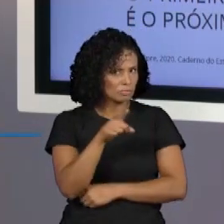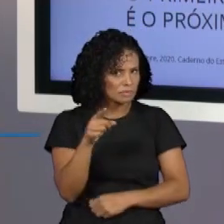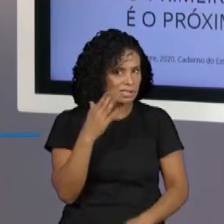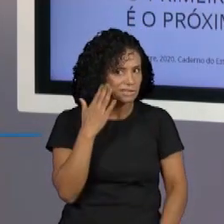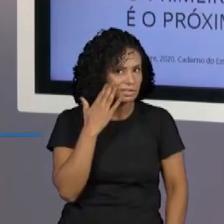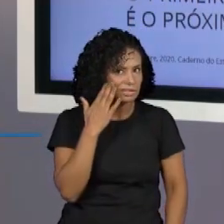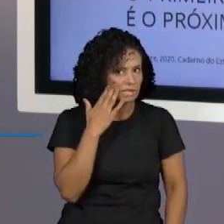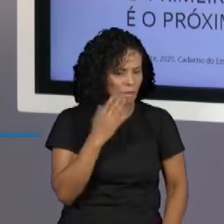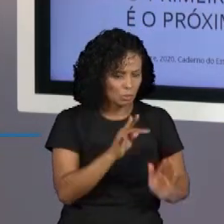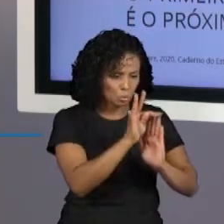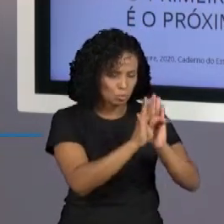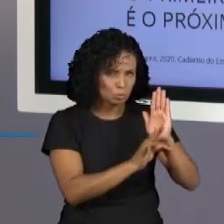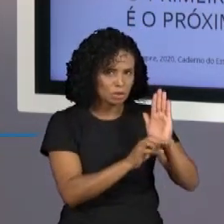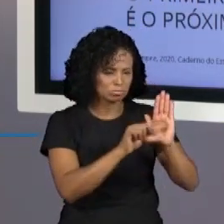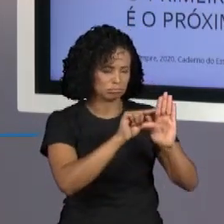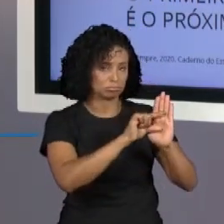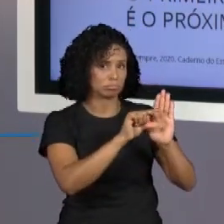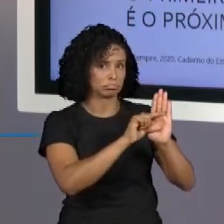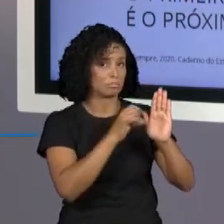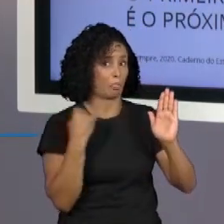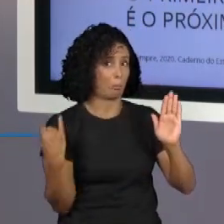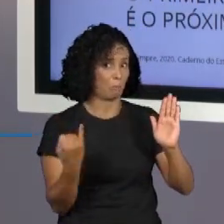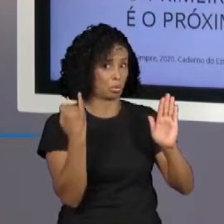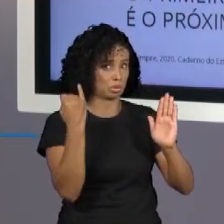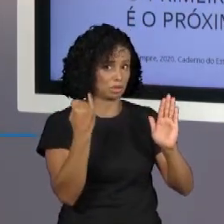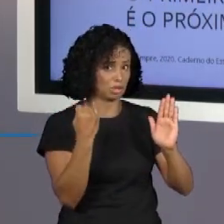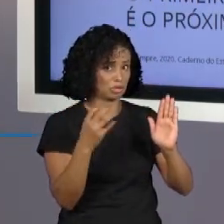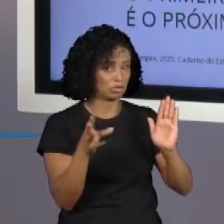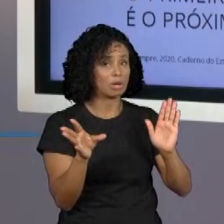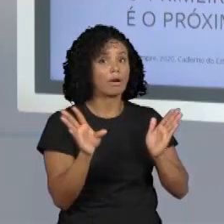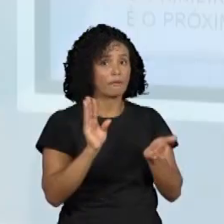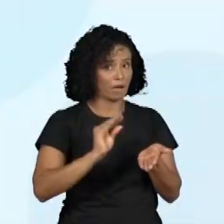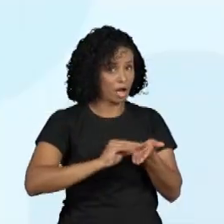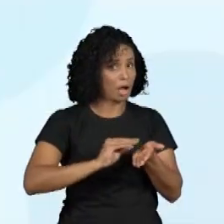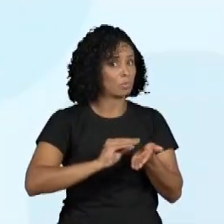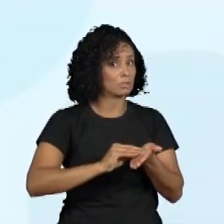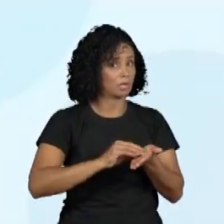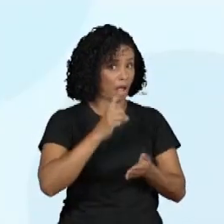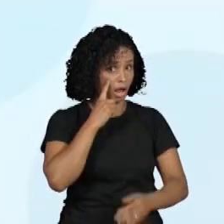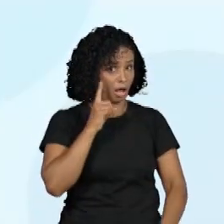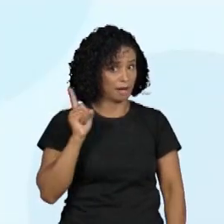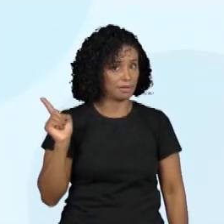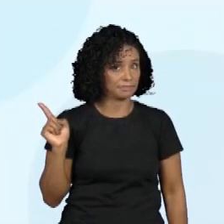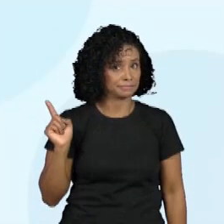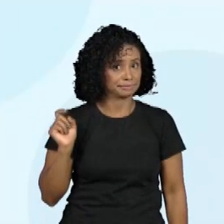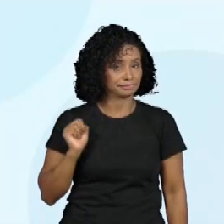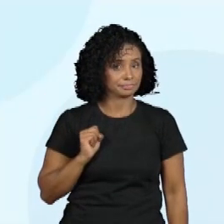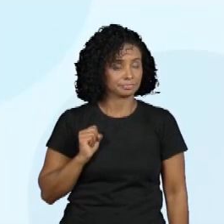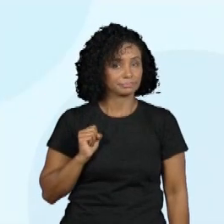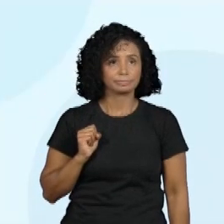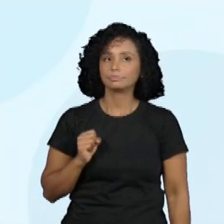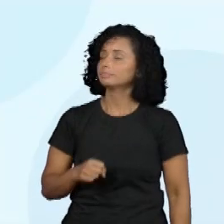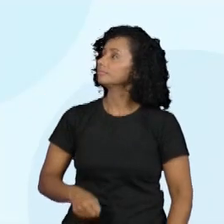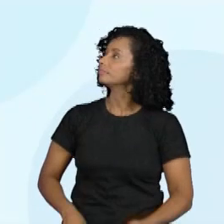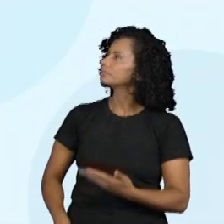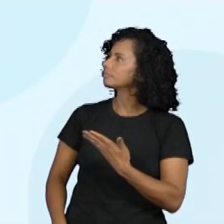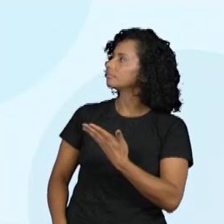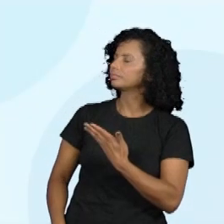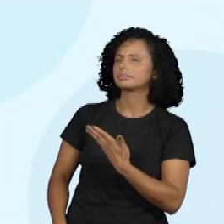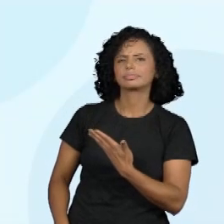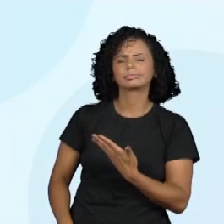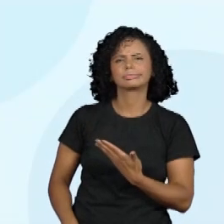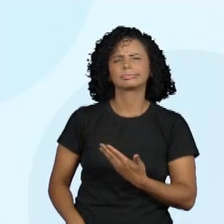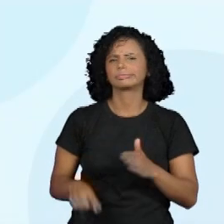parte muito importante do texto faltando? Então, vamos voltar aqui na tela. Olha só, qual parte